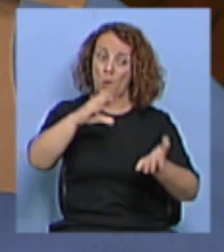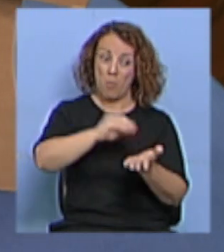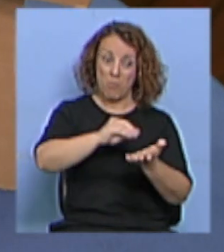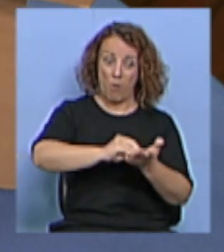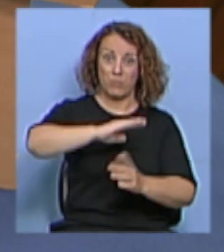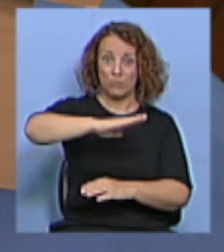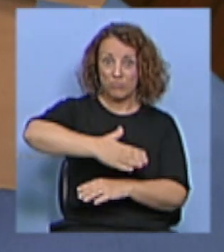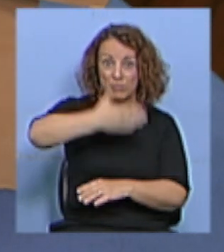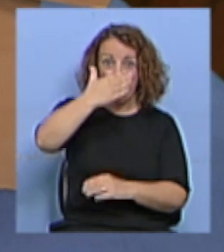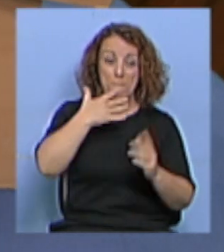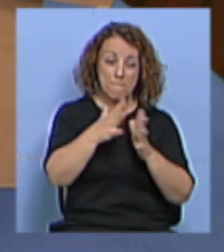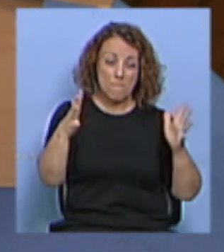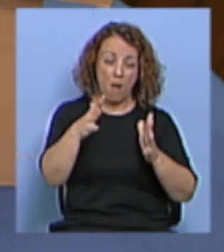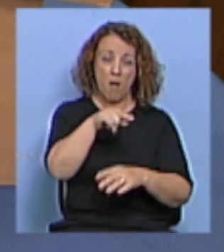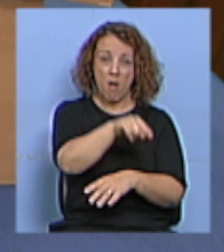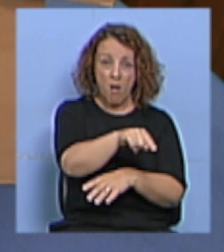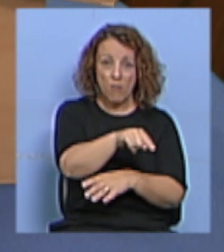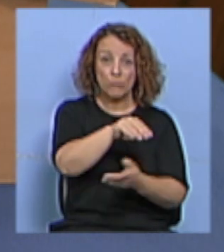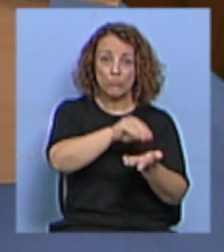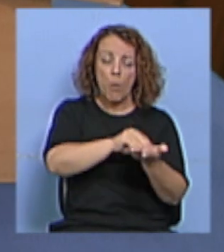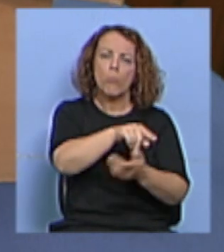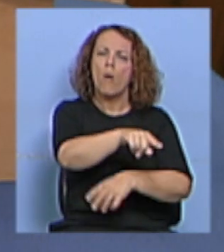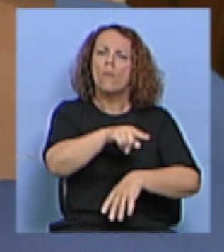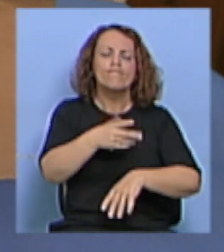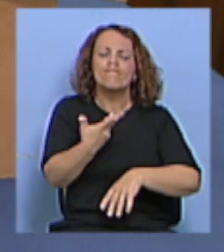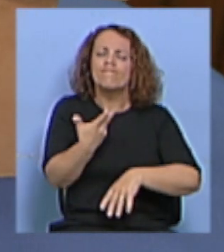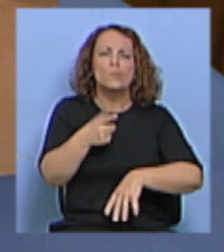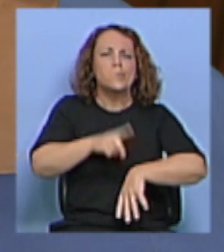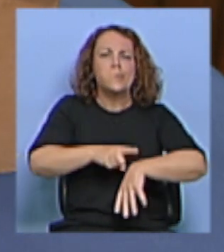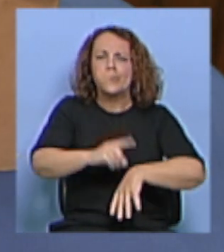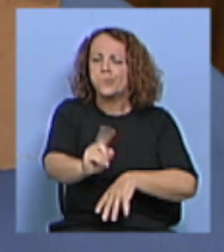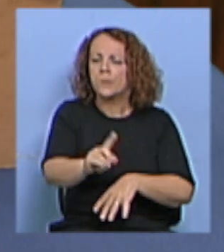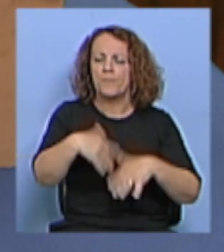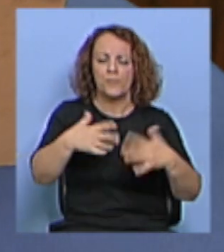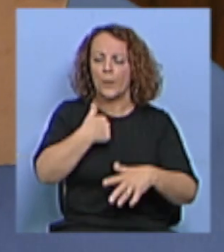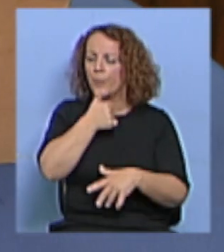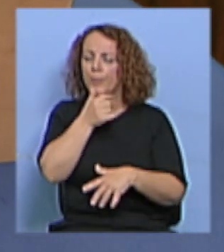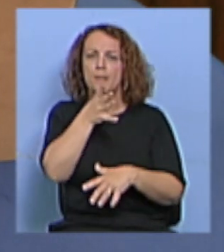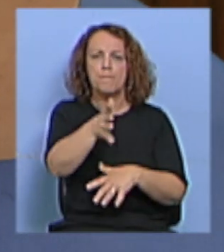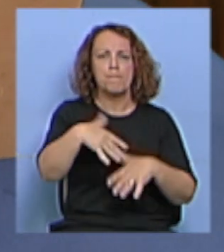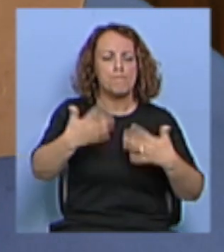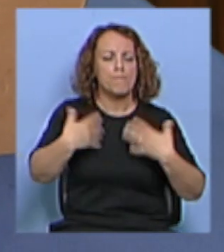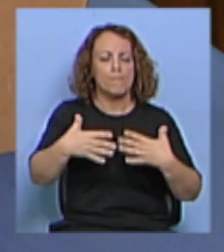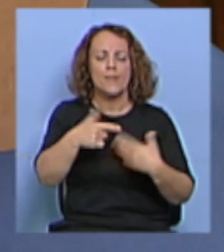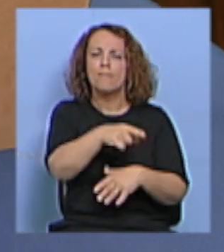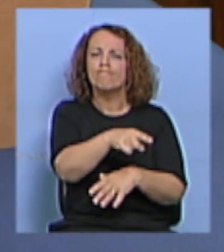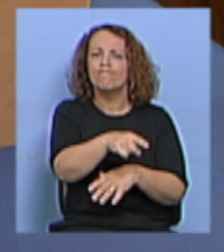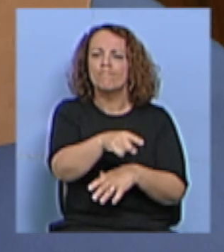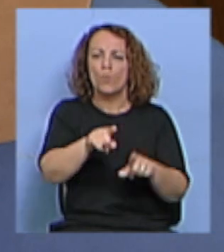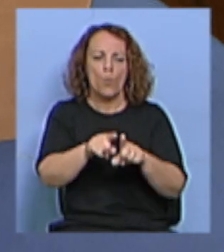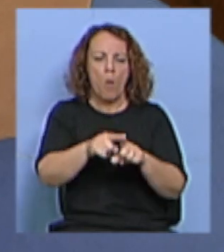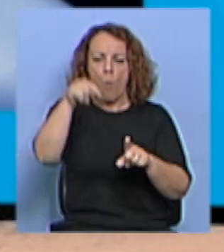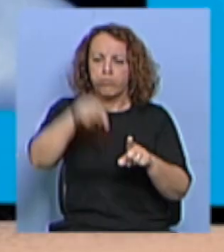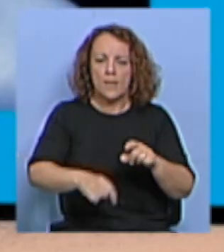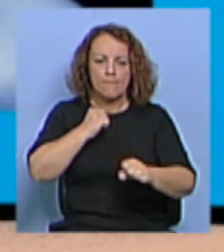têm tempo para, não têm, como é dizer, espaço para reagir,